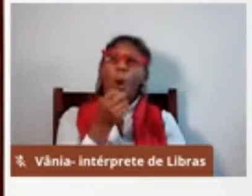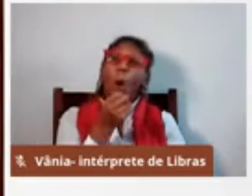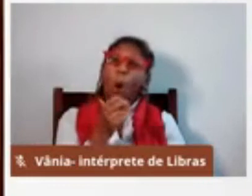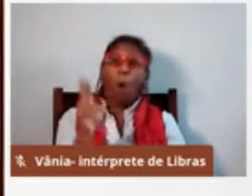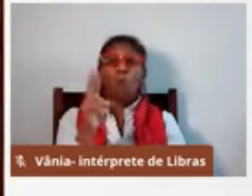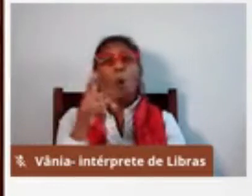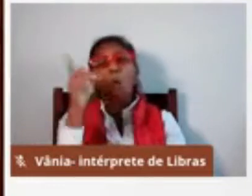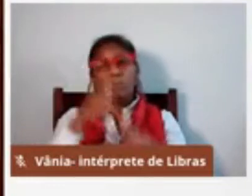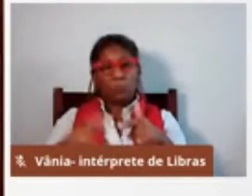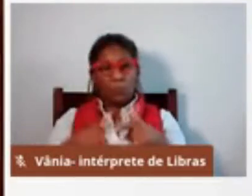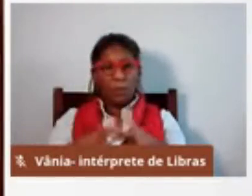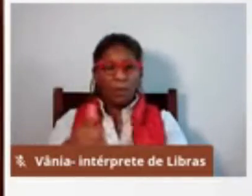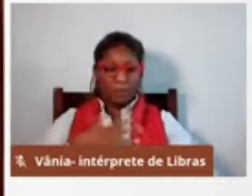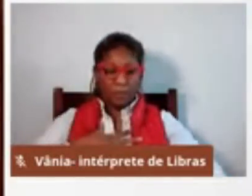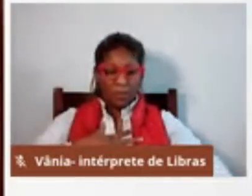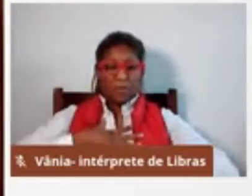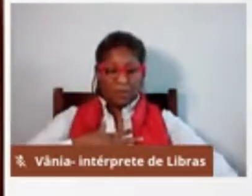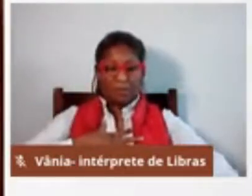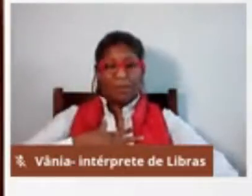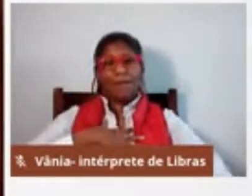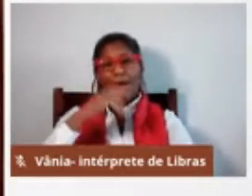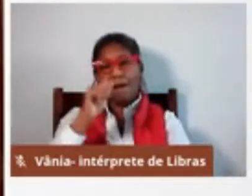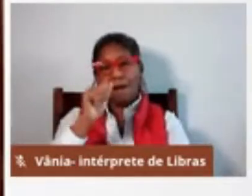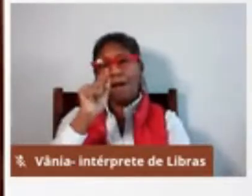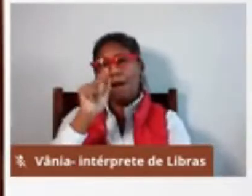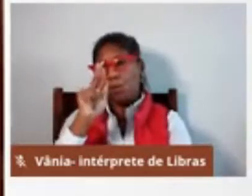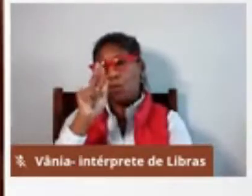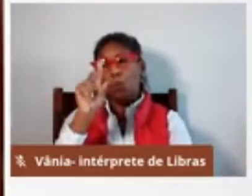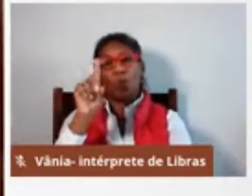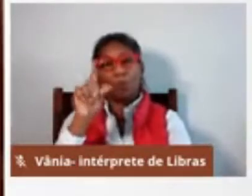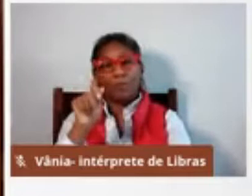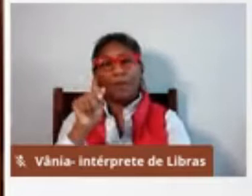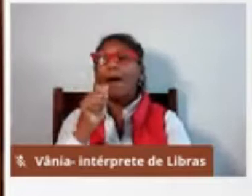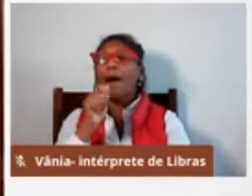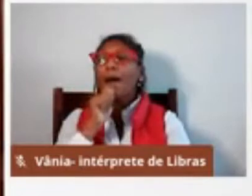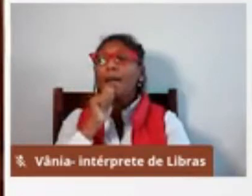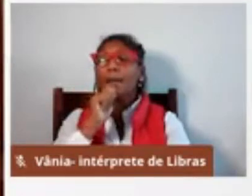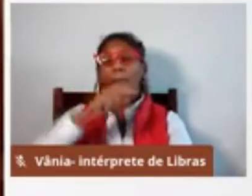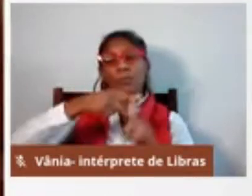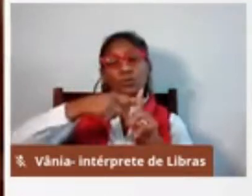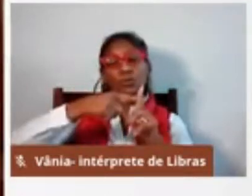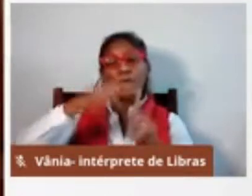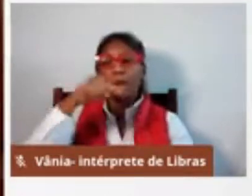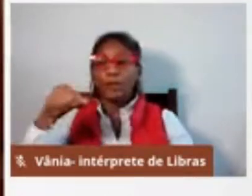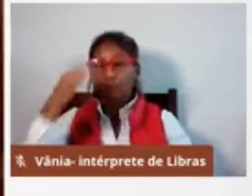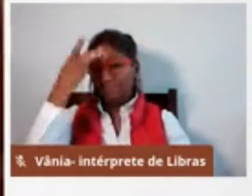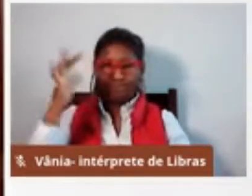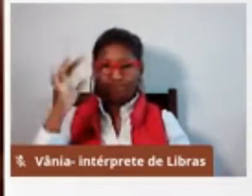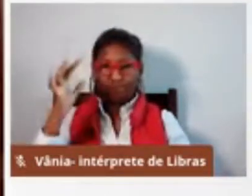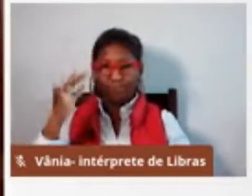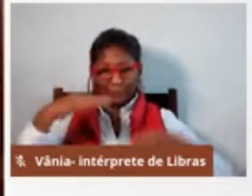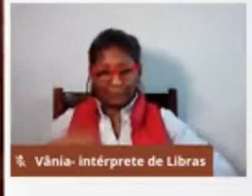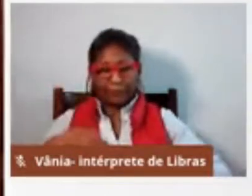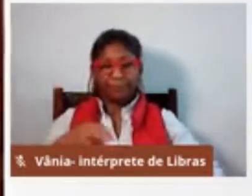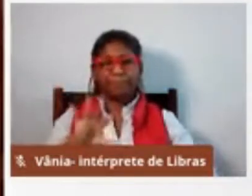síndrome respiratória aguda grave para a qual se aguarda o diagnóstico de positivo ou negativo para o coronavírus. Nós